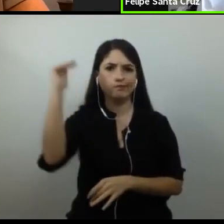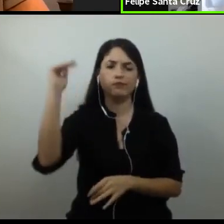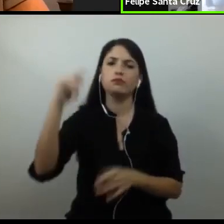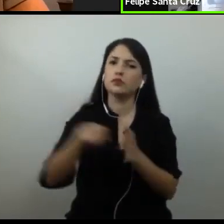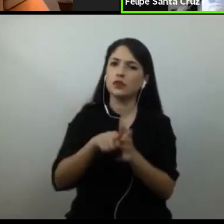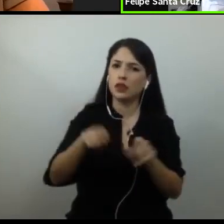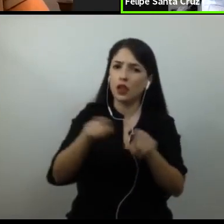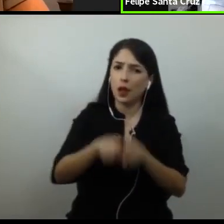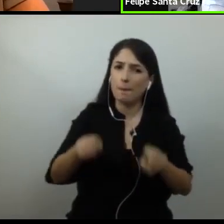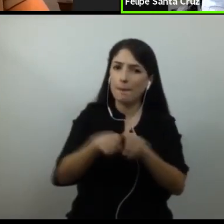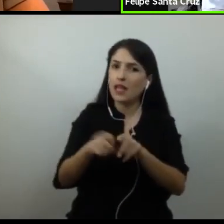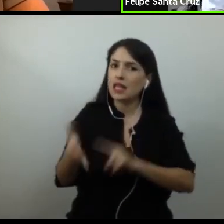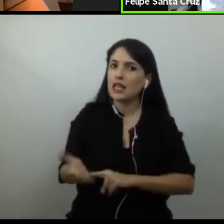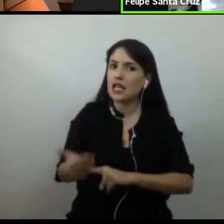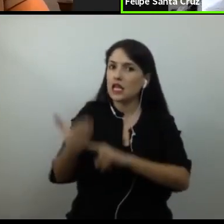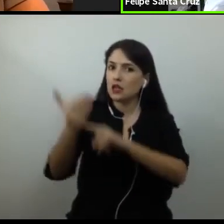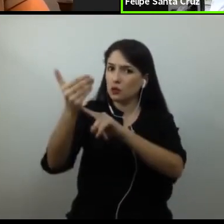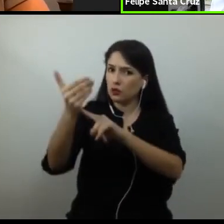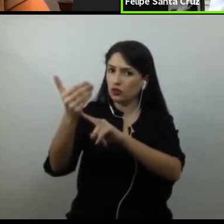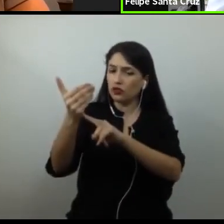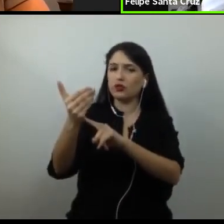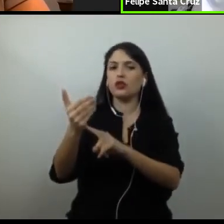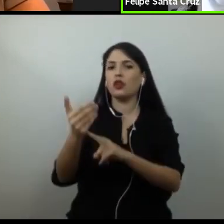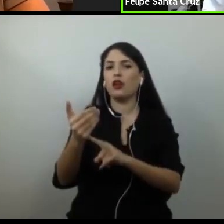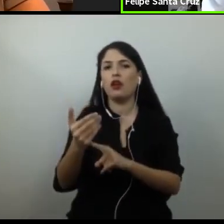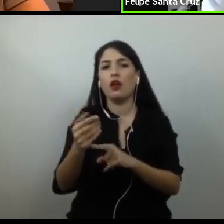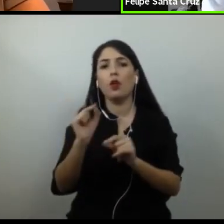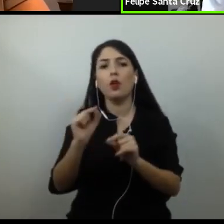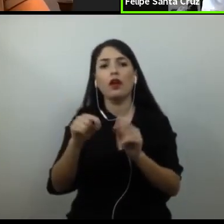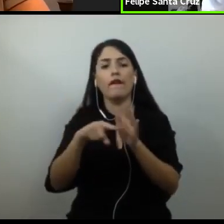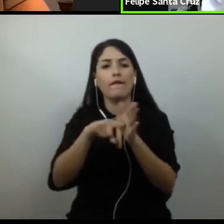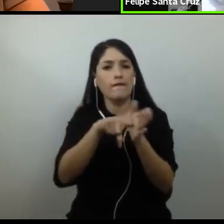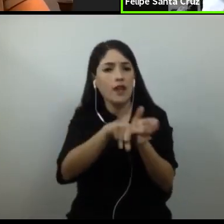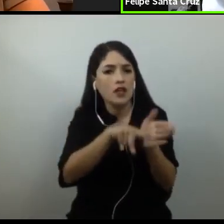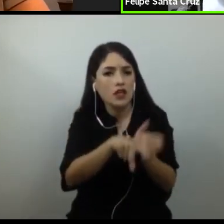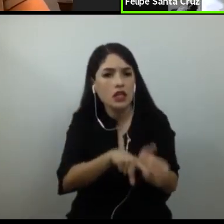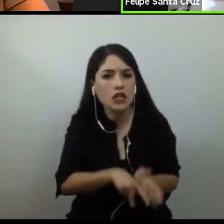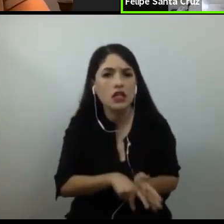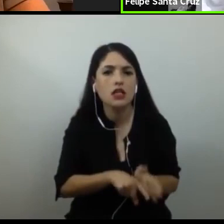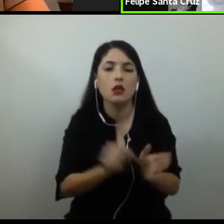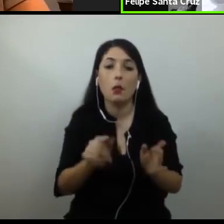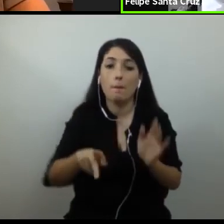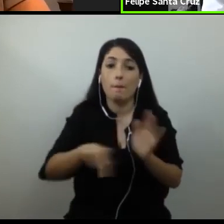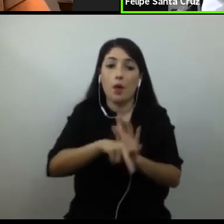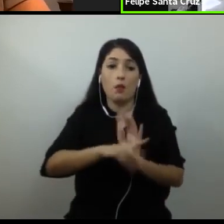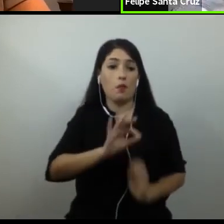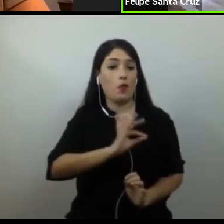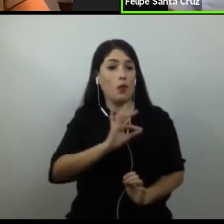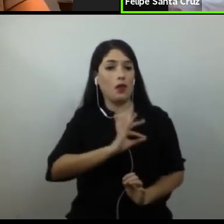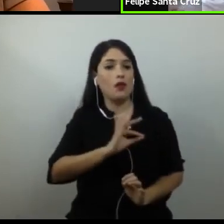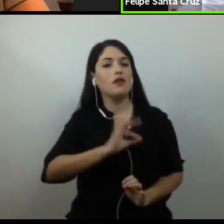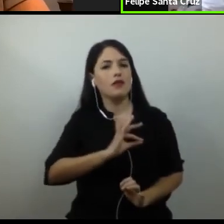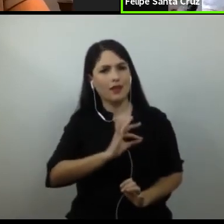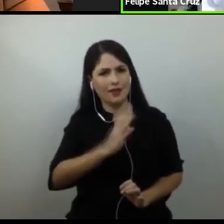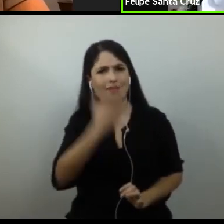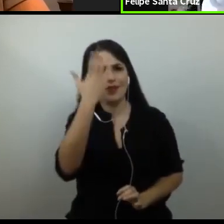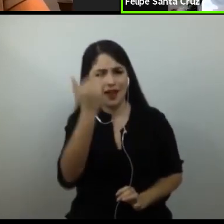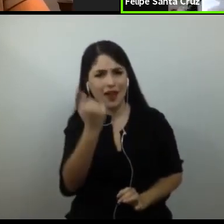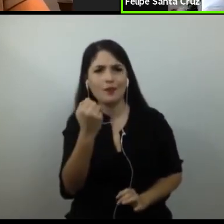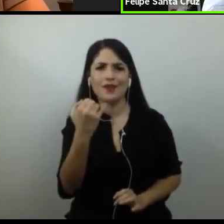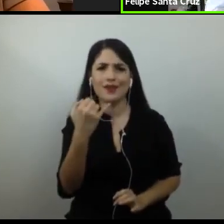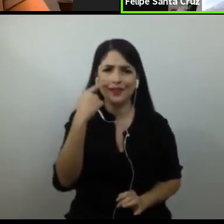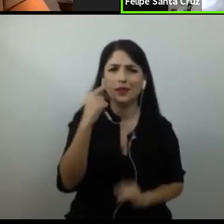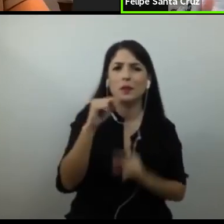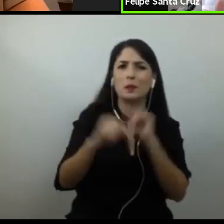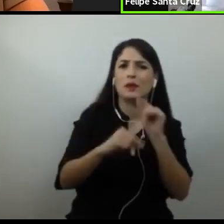da própria polícia. Toda a discussão, por exemplo, do inquérito hoje, que é polêmica, se a origem do inquérito divide os